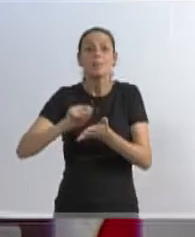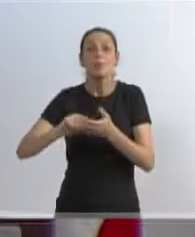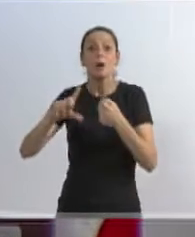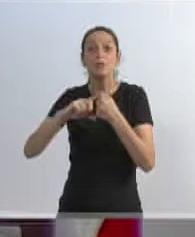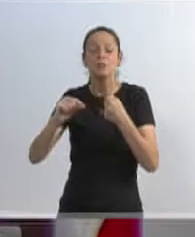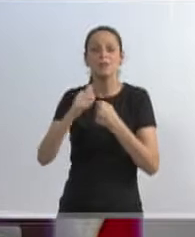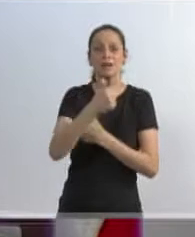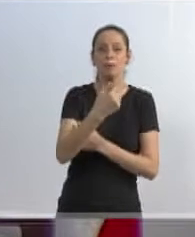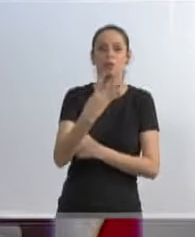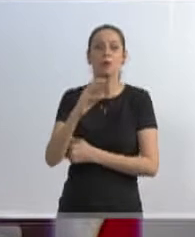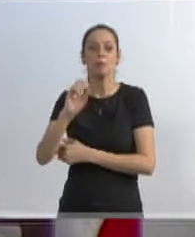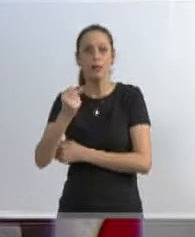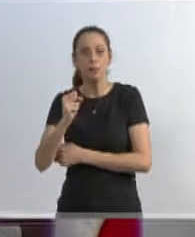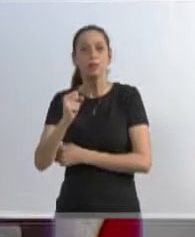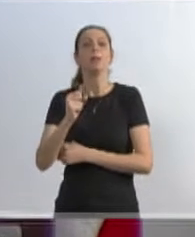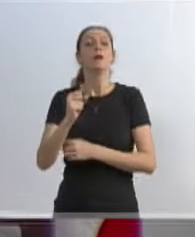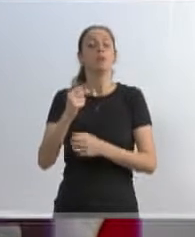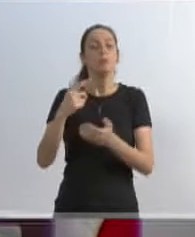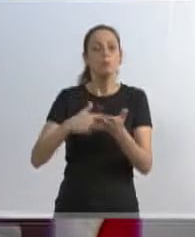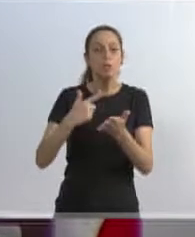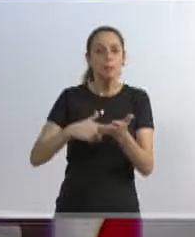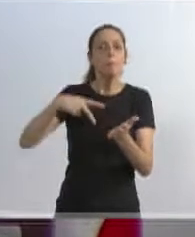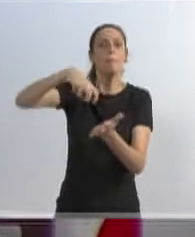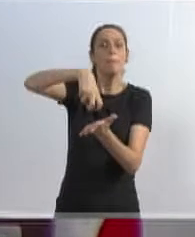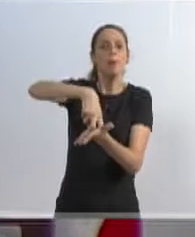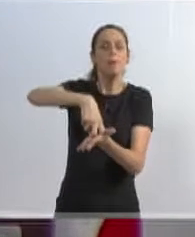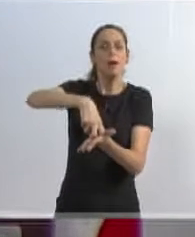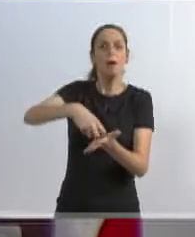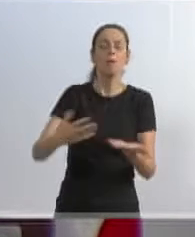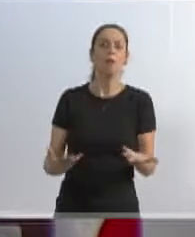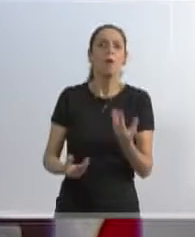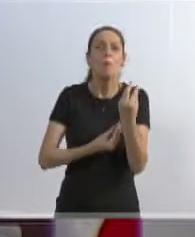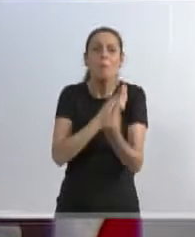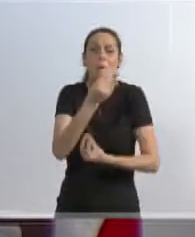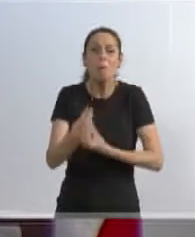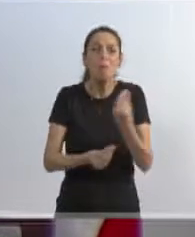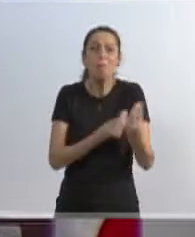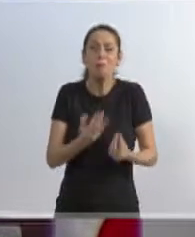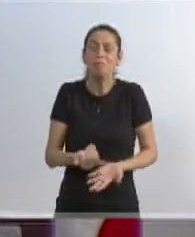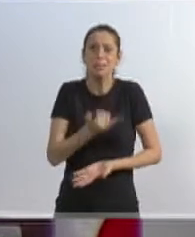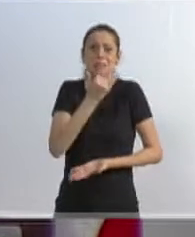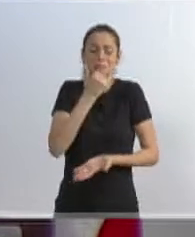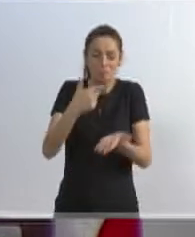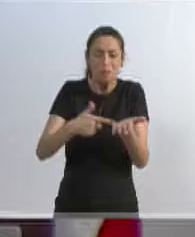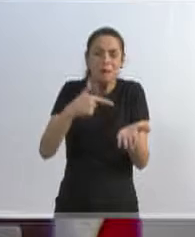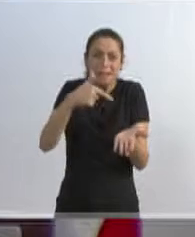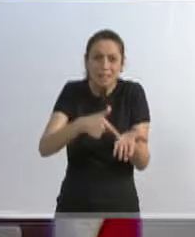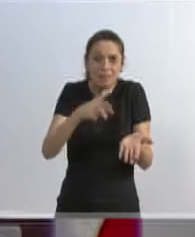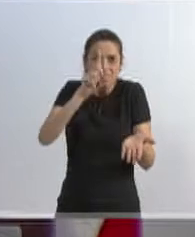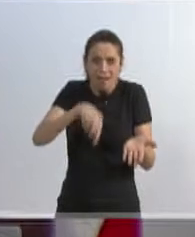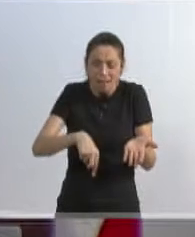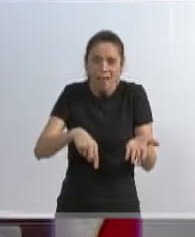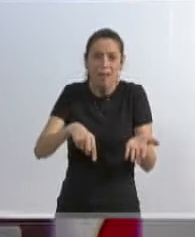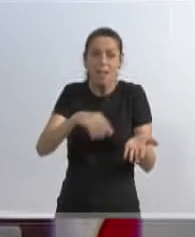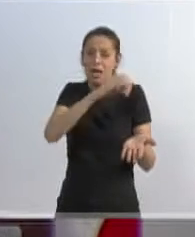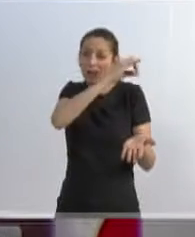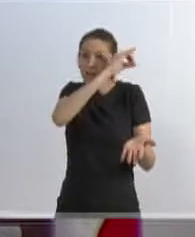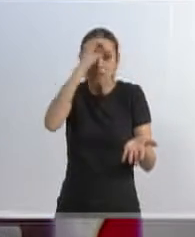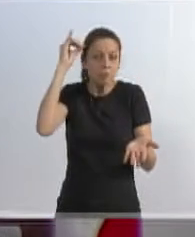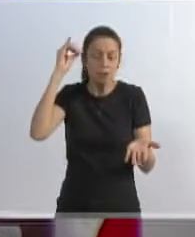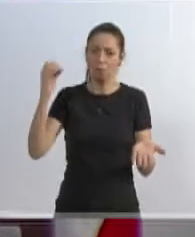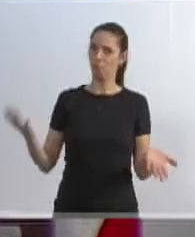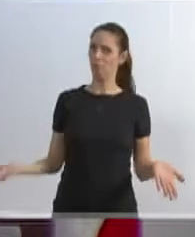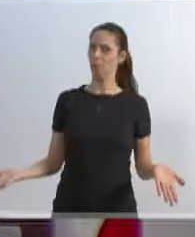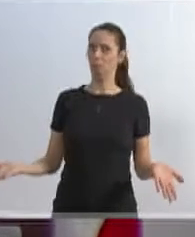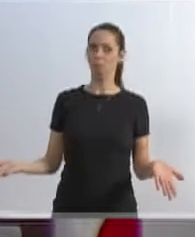do código penal então senhores pintada existe neste livro então desculpas são